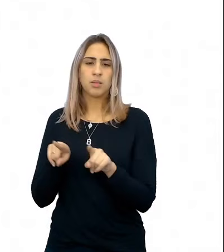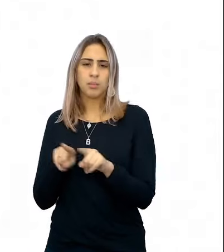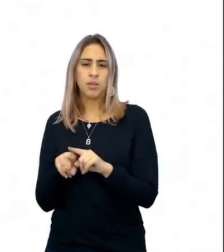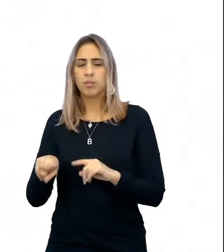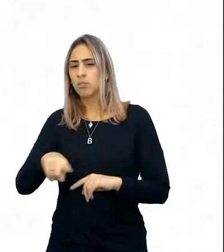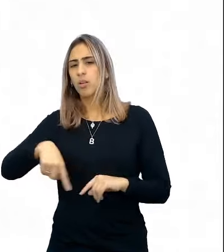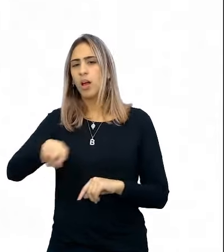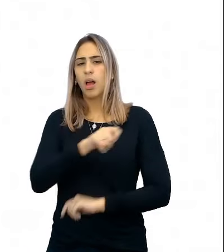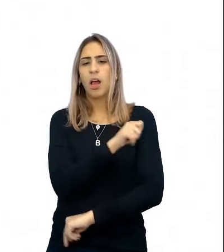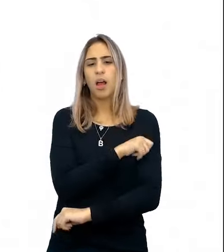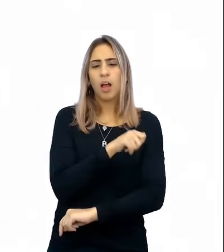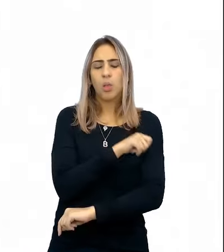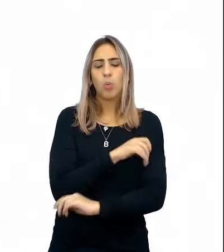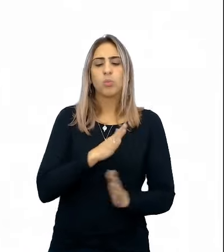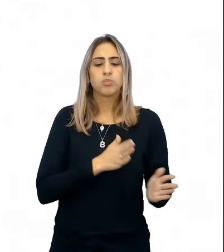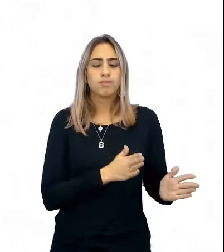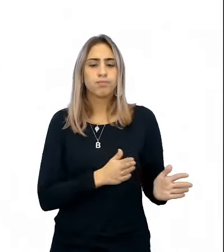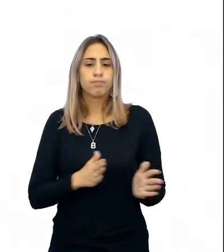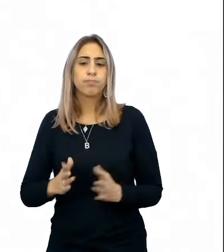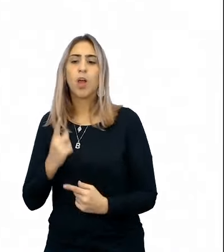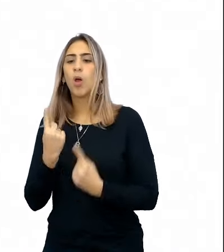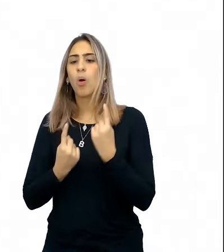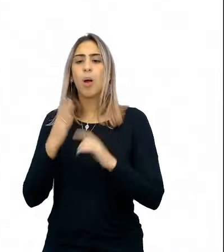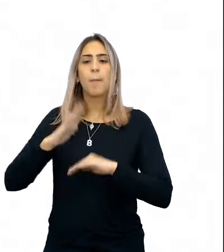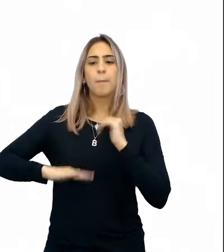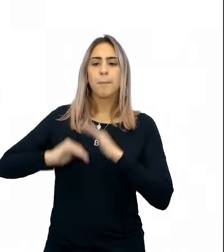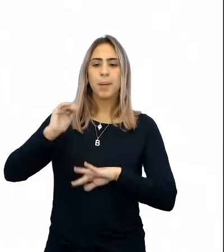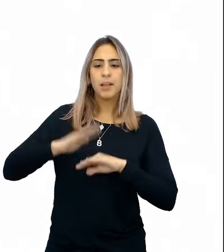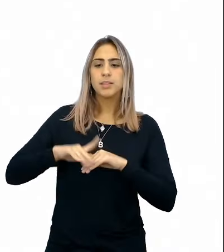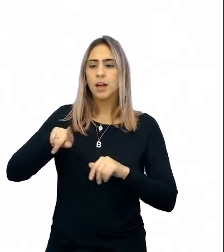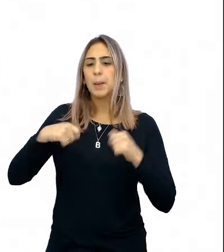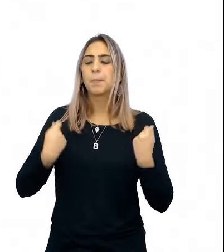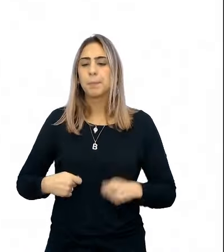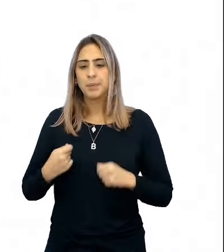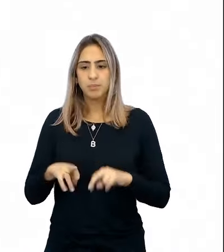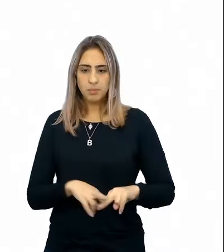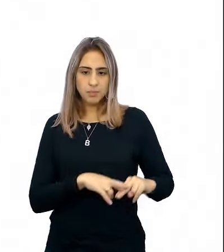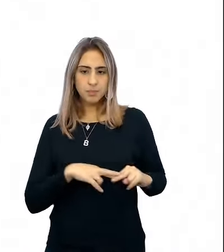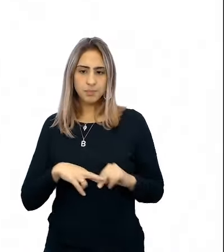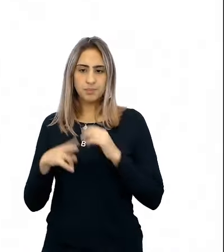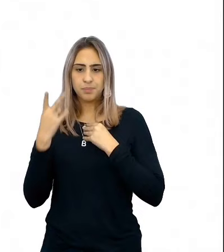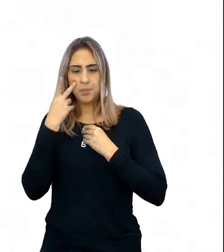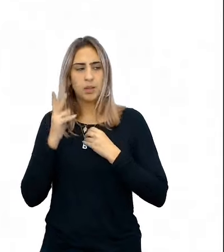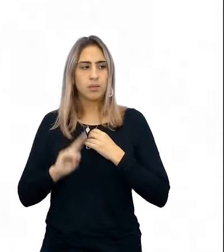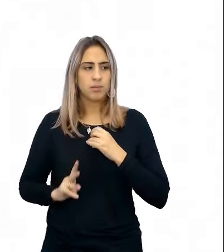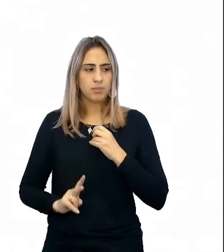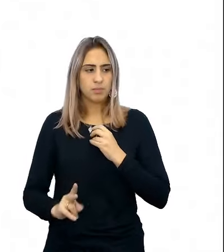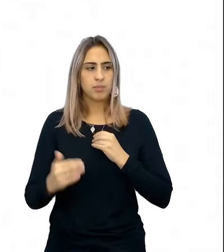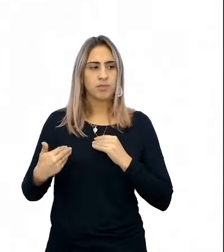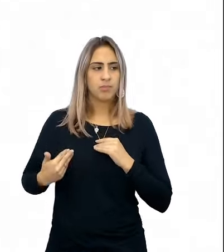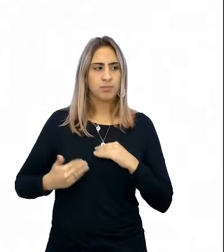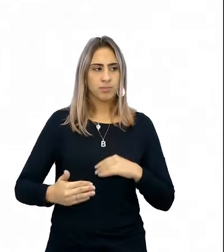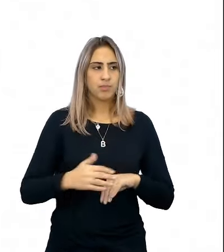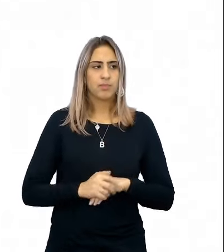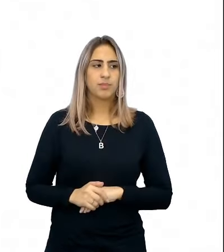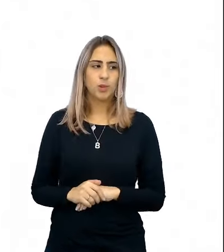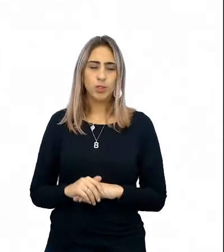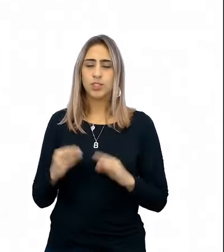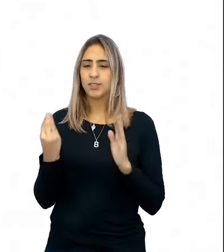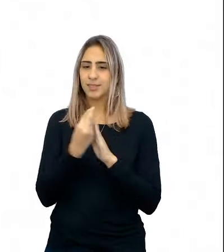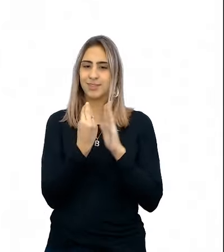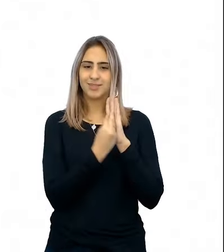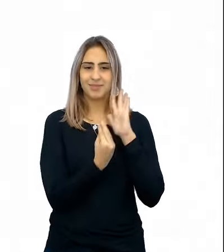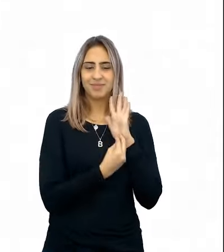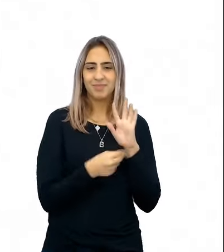os estudantes caminharam e quais as habilidades que precisam ser retomadas para continuar avançando. Para